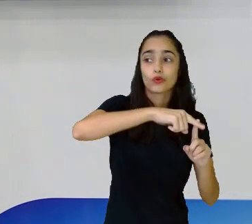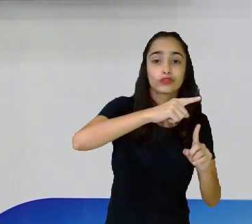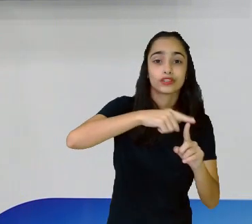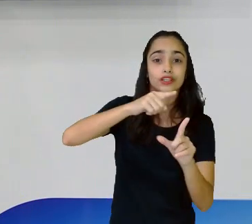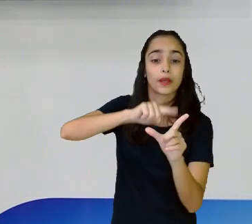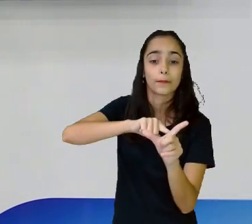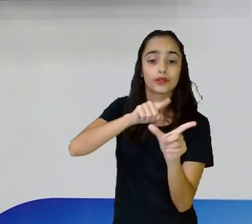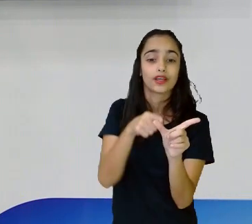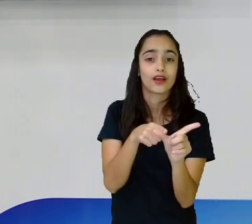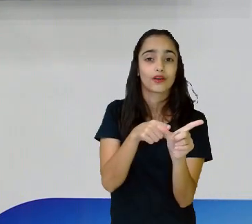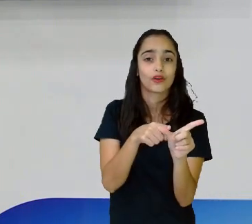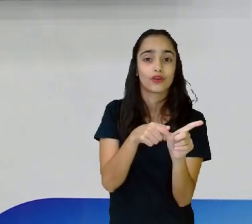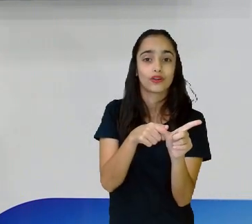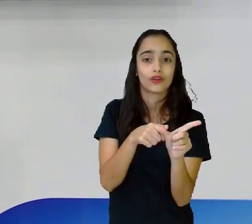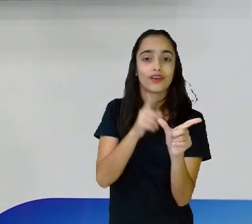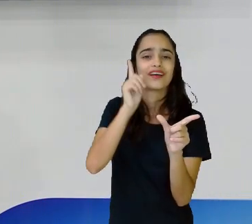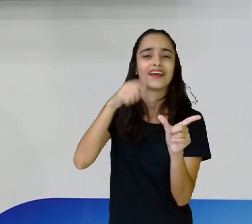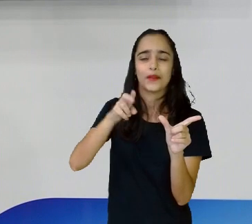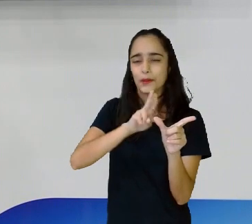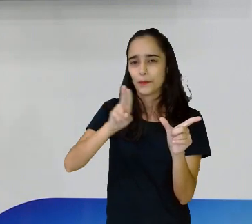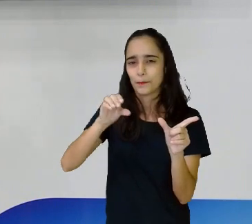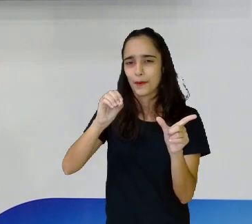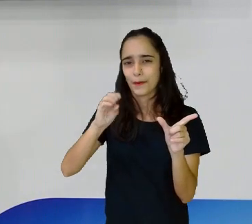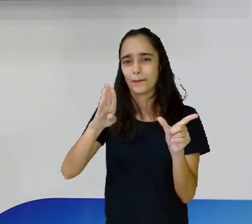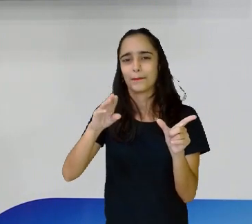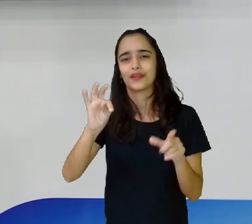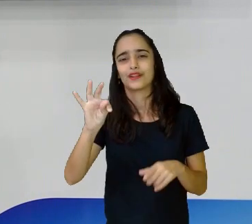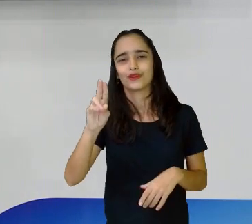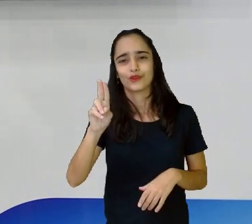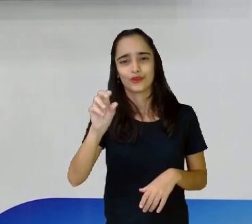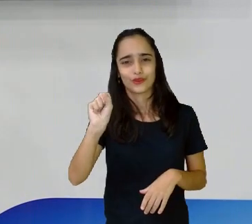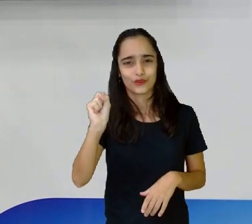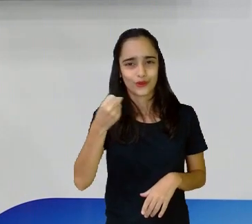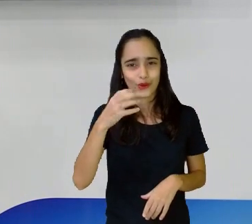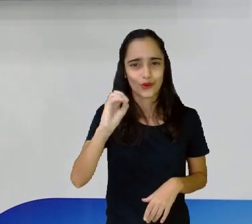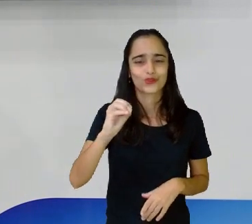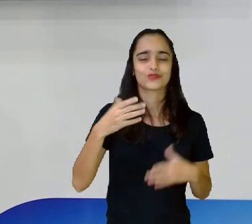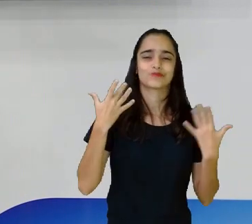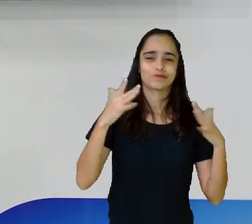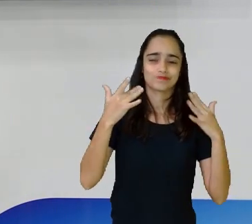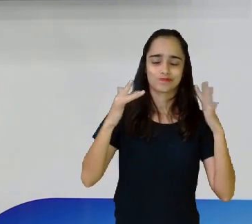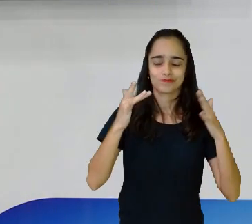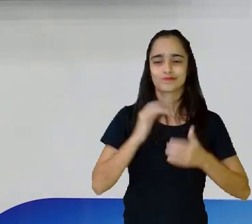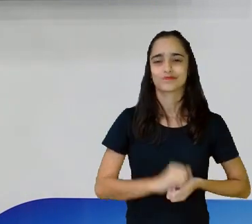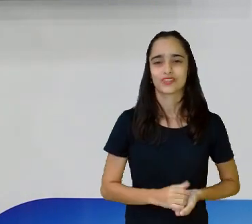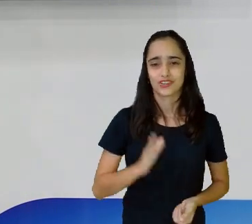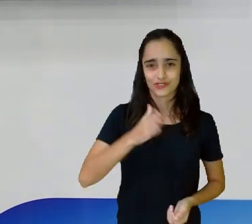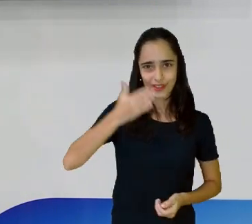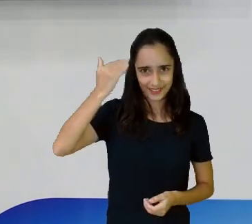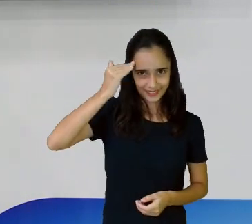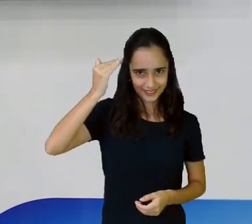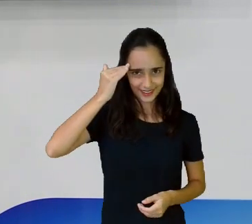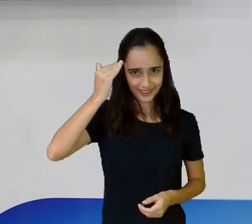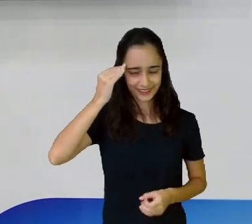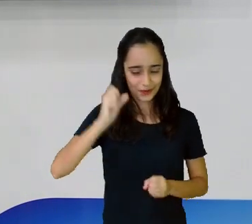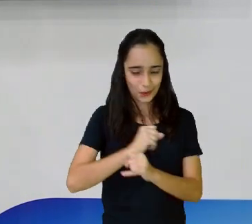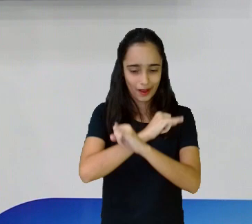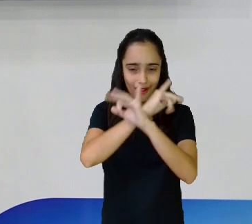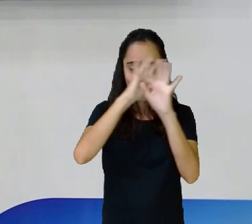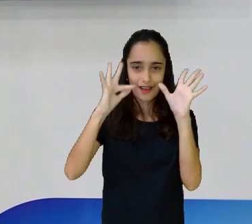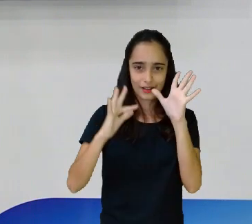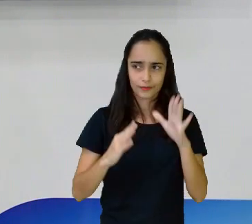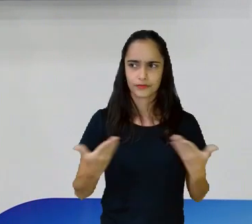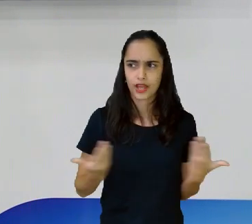professora, já entendi que é obtuso, porque ele nem está raso e nem está reto. Ele é obtuso.